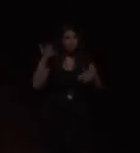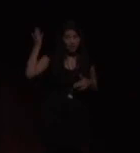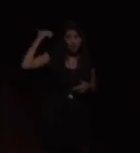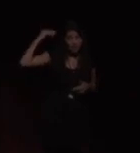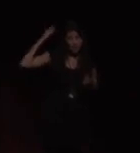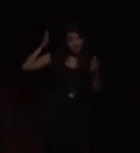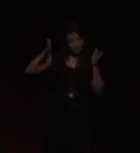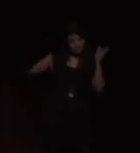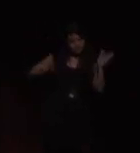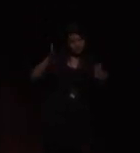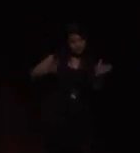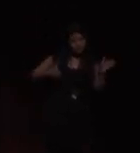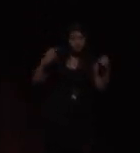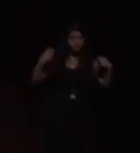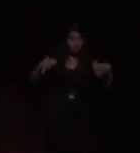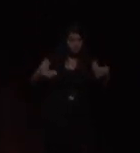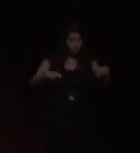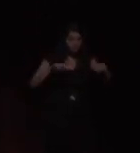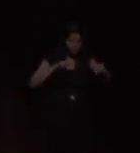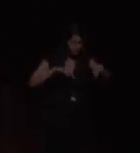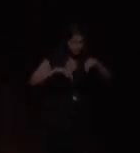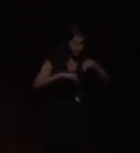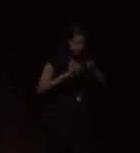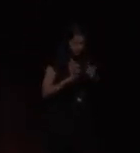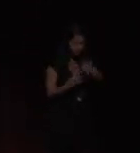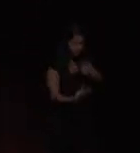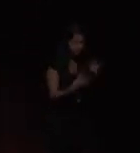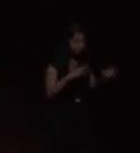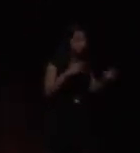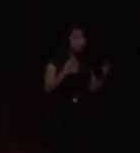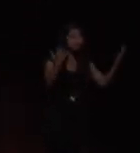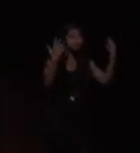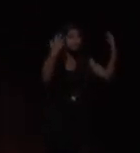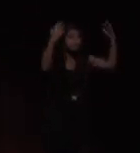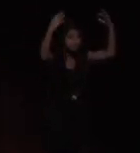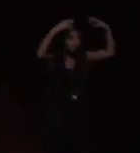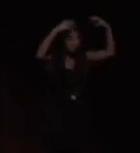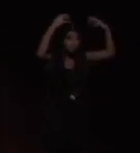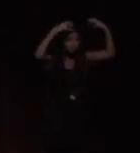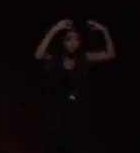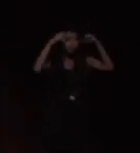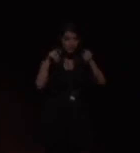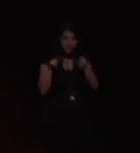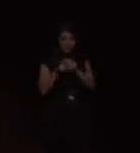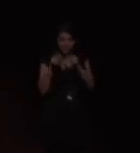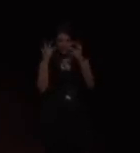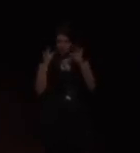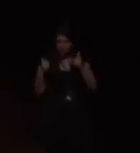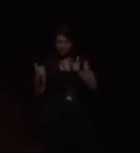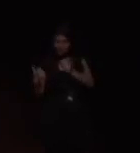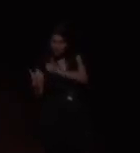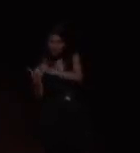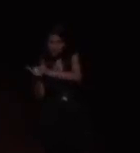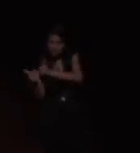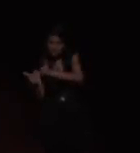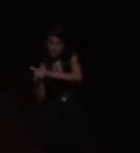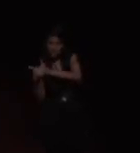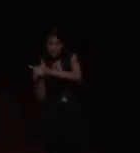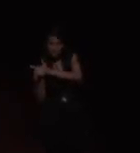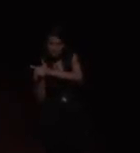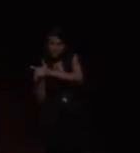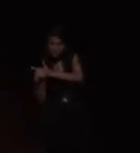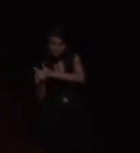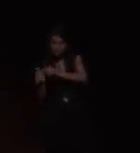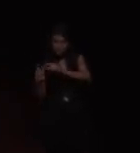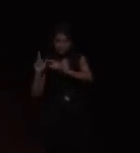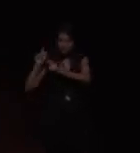fazer chover e que querem ficar perto dos animais, mais pertinho porque não podiam tirar neles de tão perto. Então os